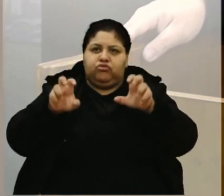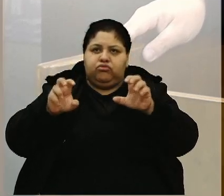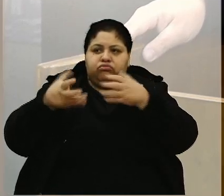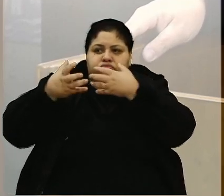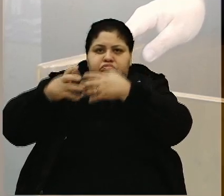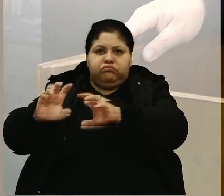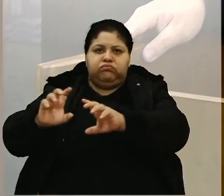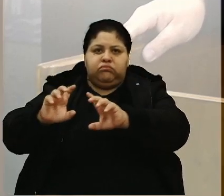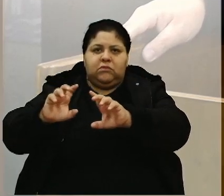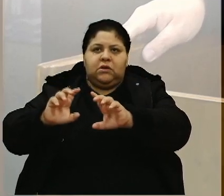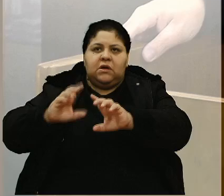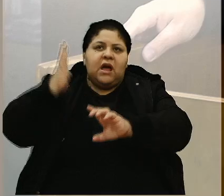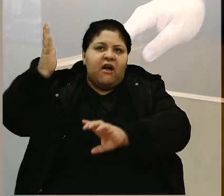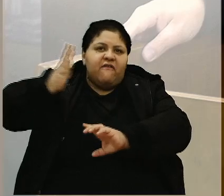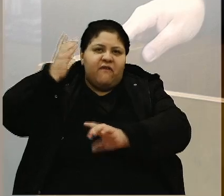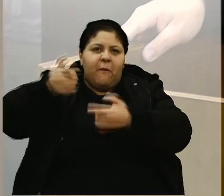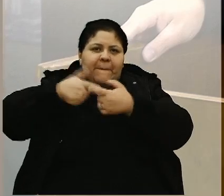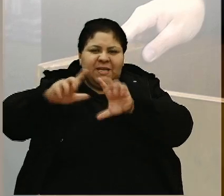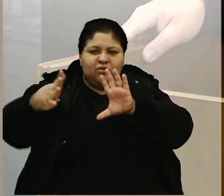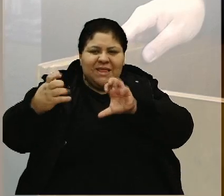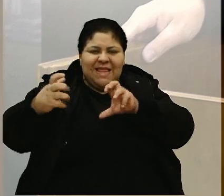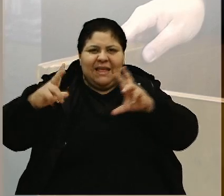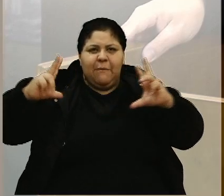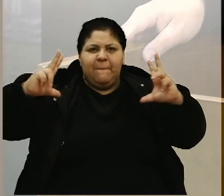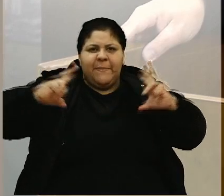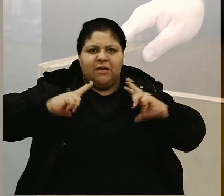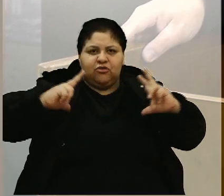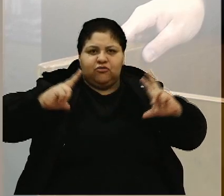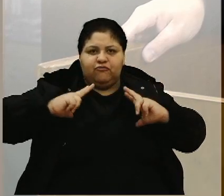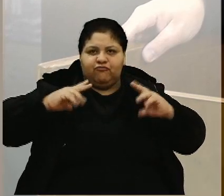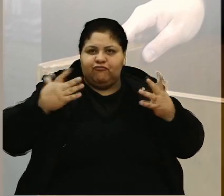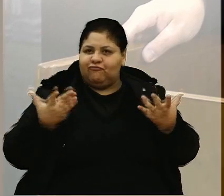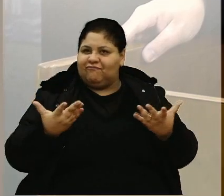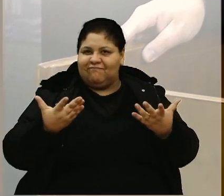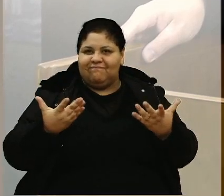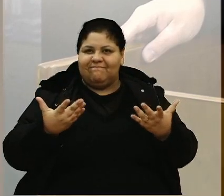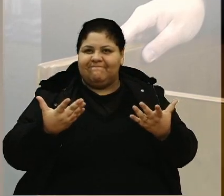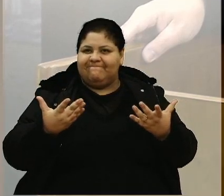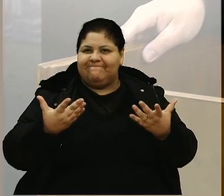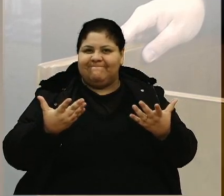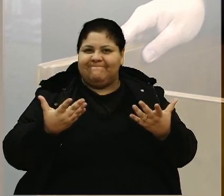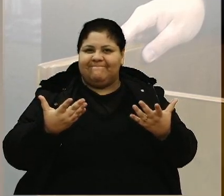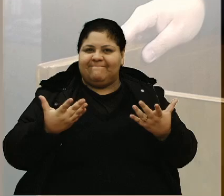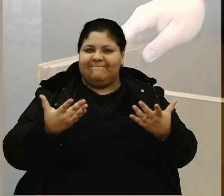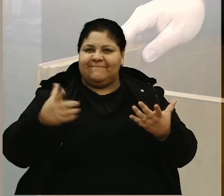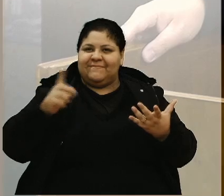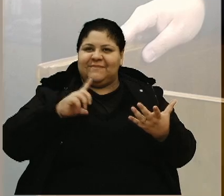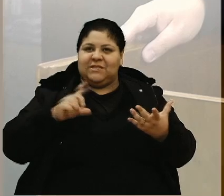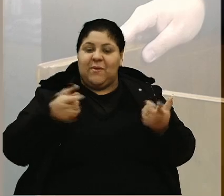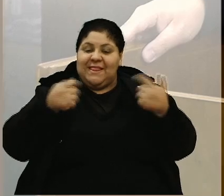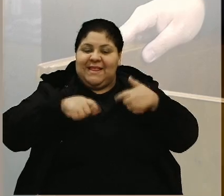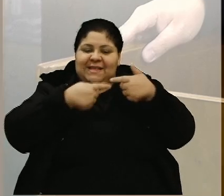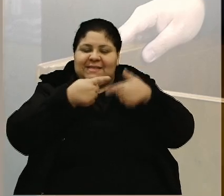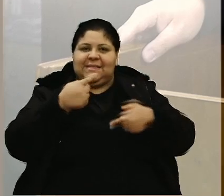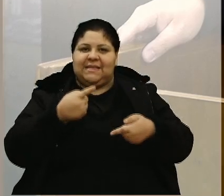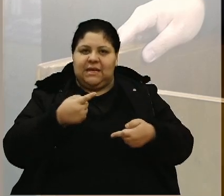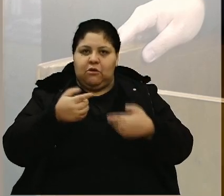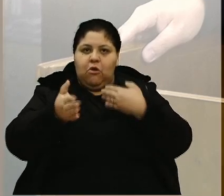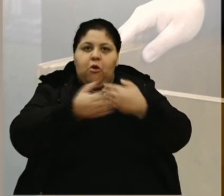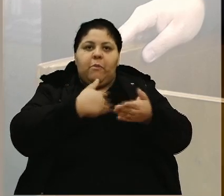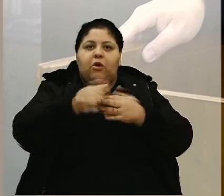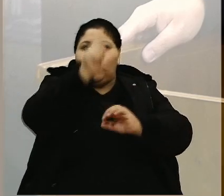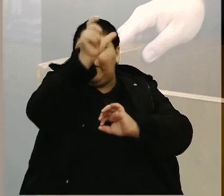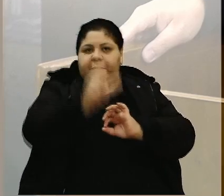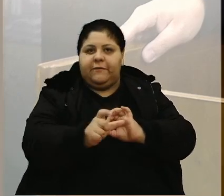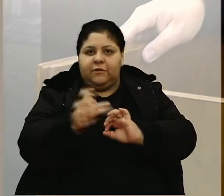discurso, mas o ataque pessoal é uma desinformação, um desserviço para qualquer um. E isso não